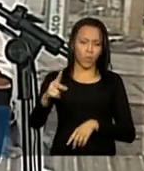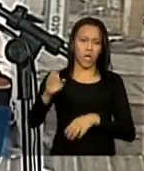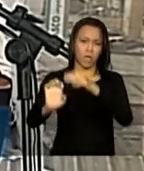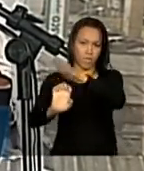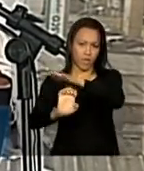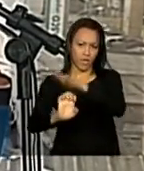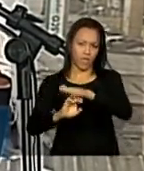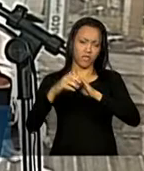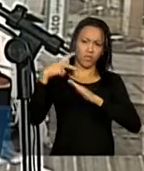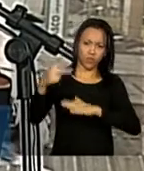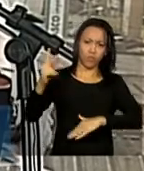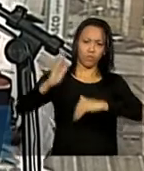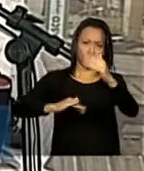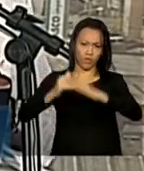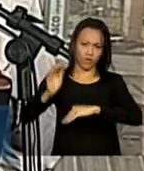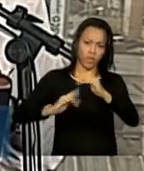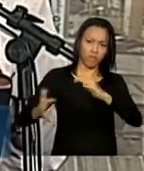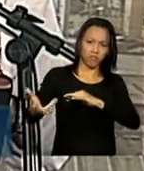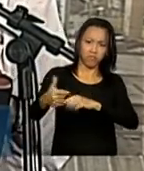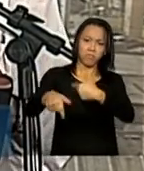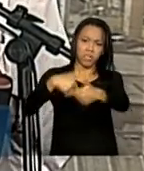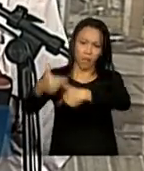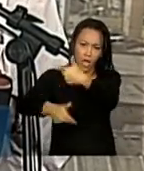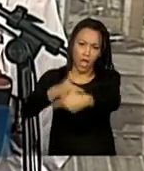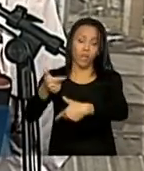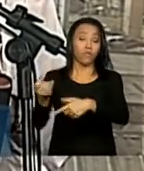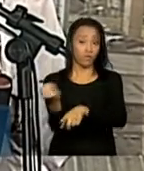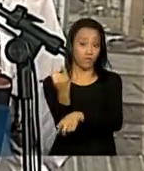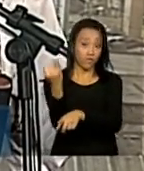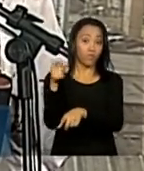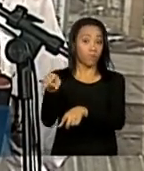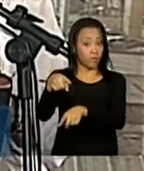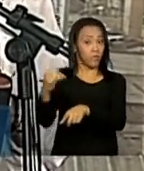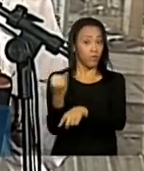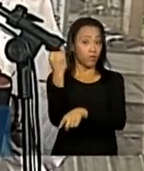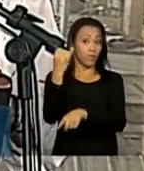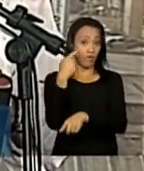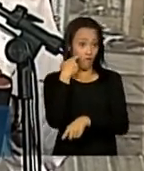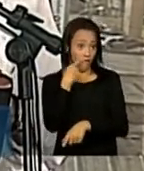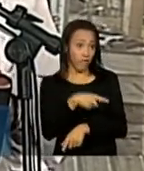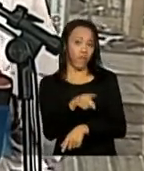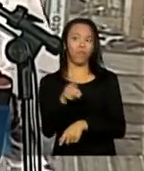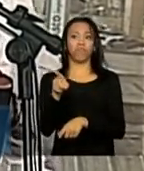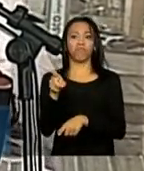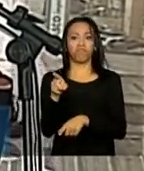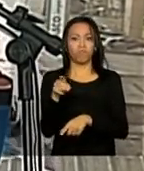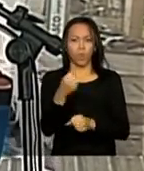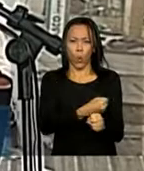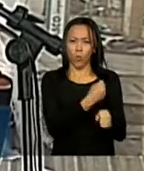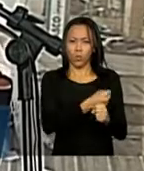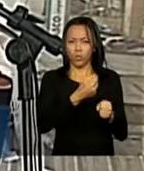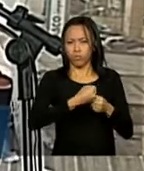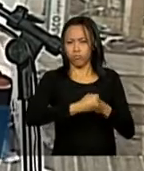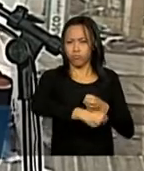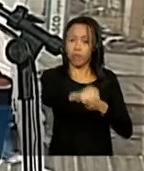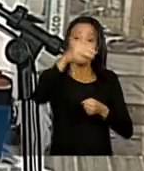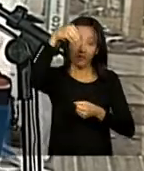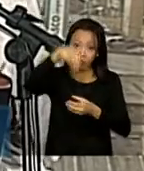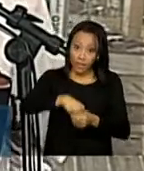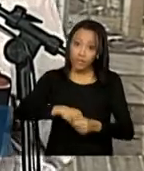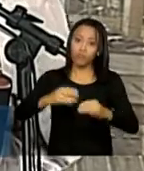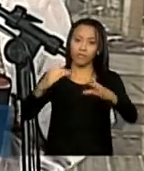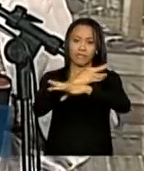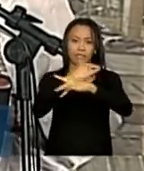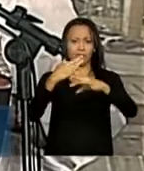trabalhadores que estão aqui foram fundamentais, porque uma obra como essa, dentro de uma cidade,